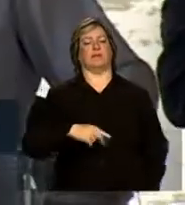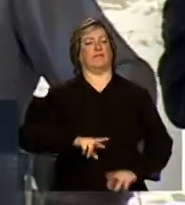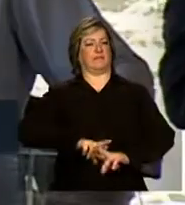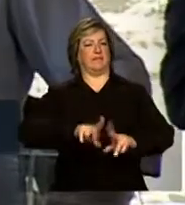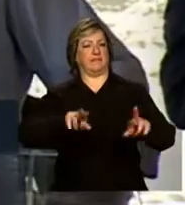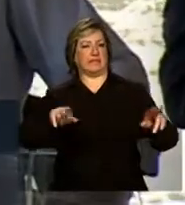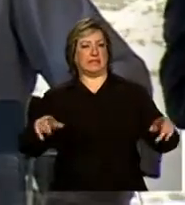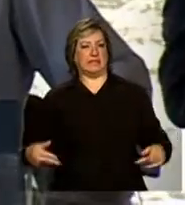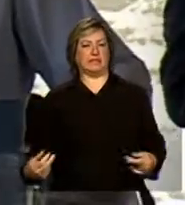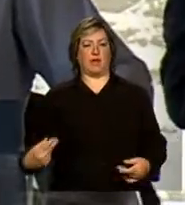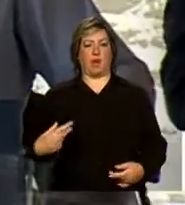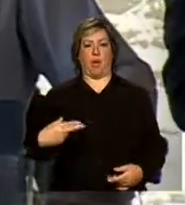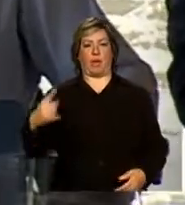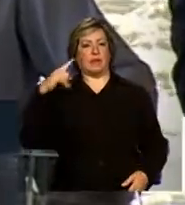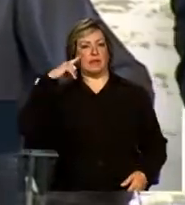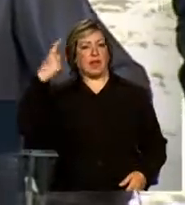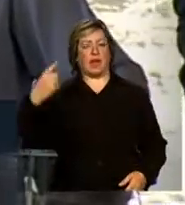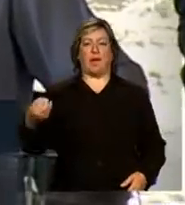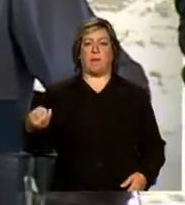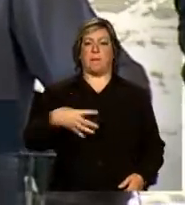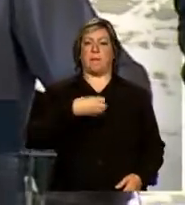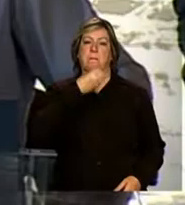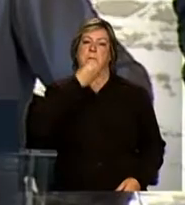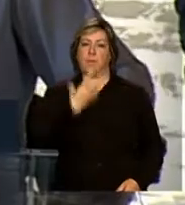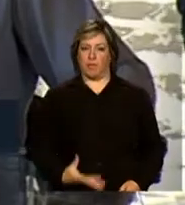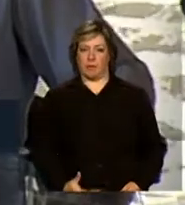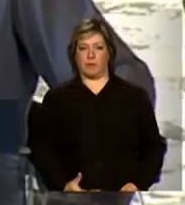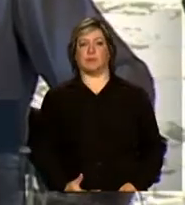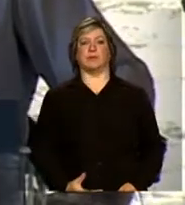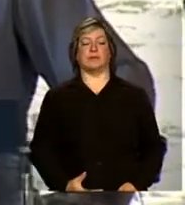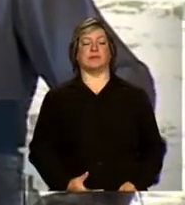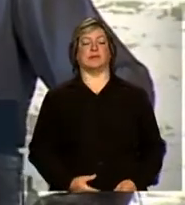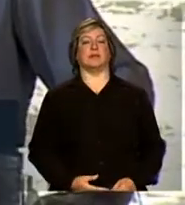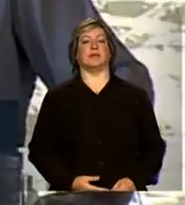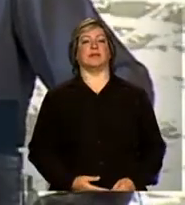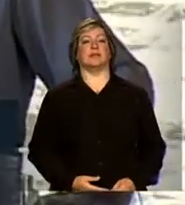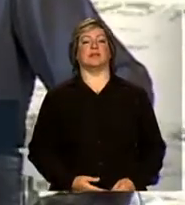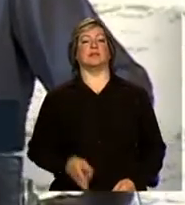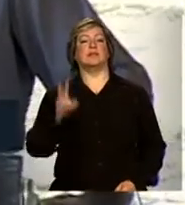de Nova de novas atitudes em relação a